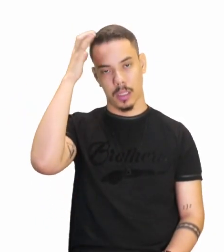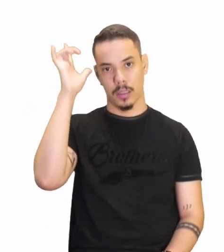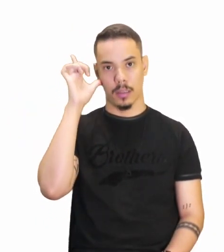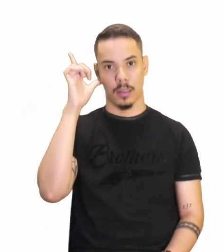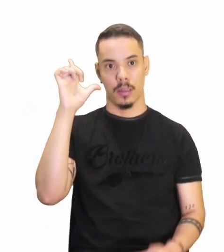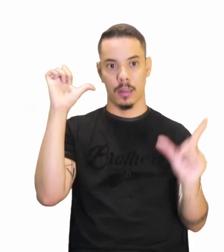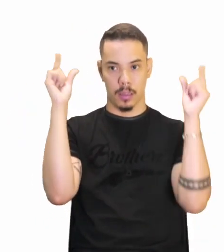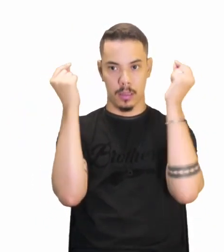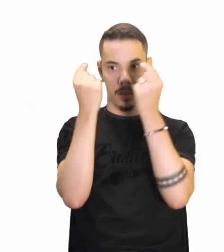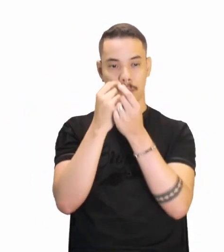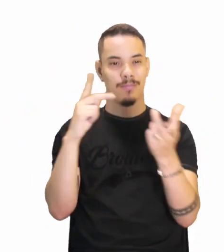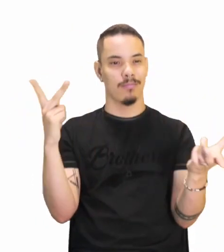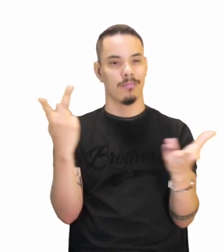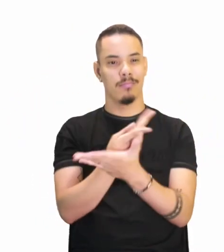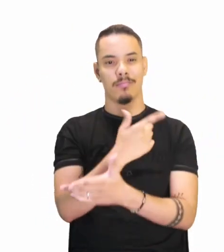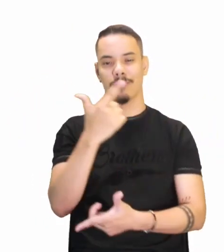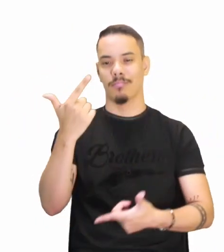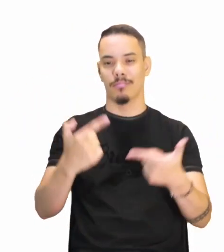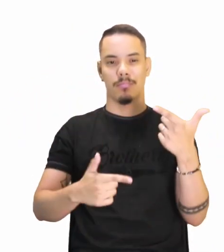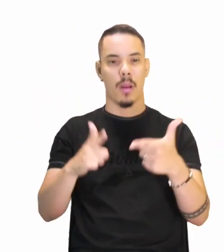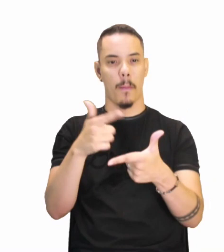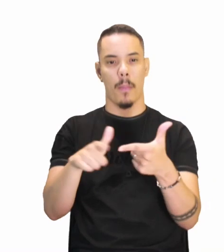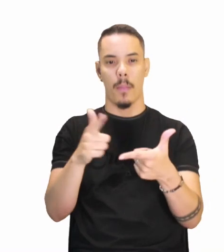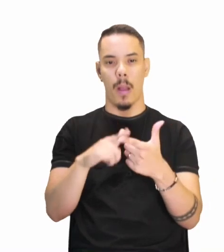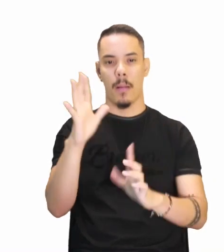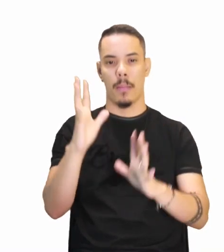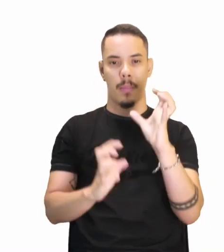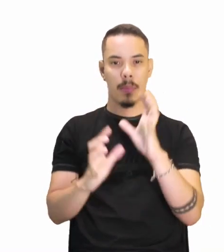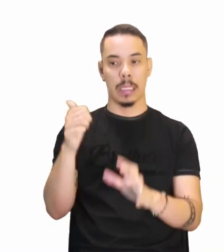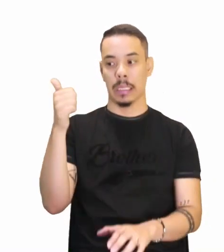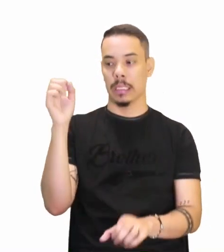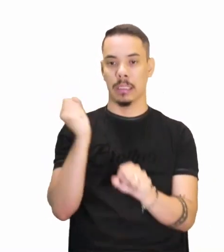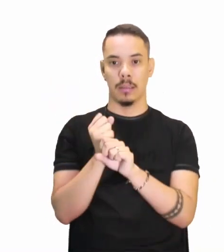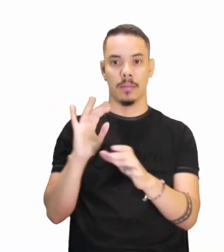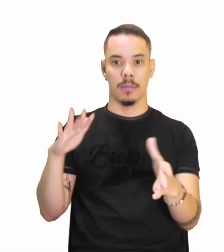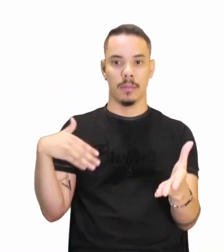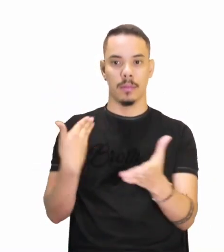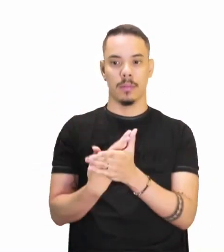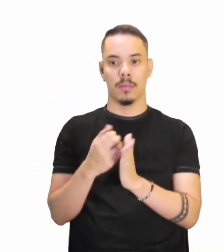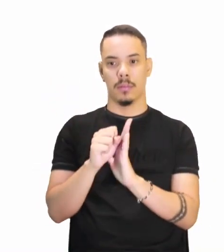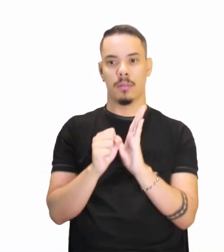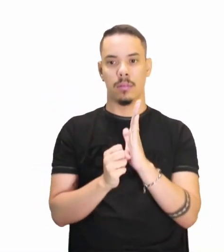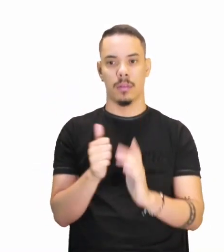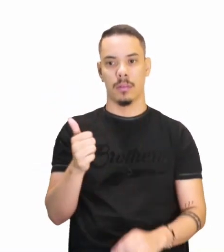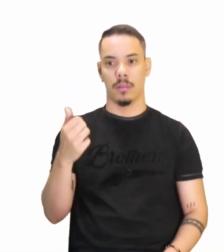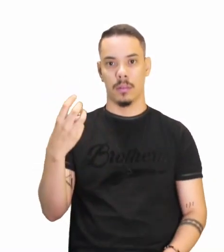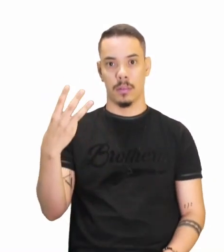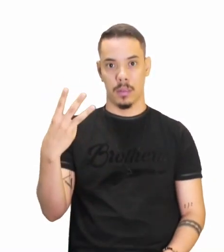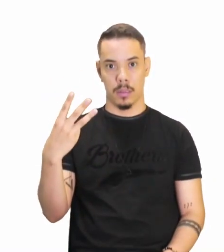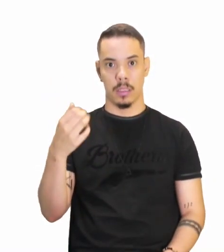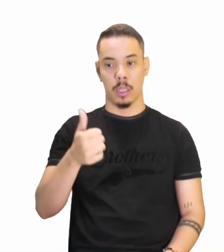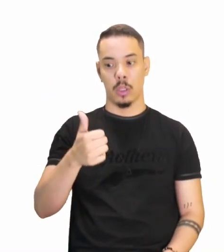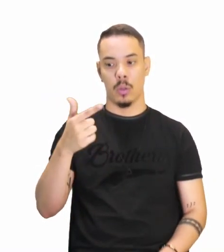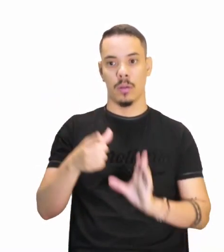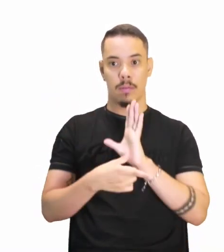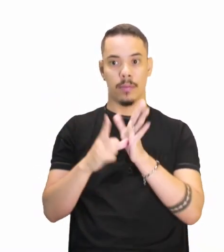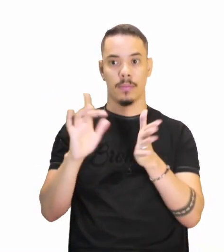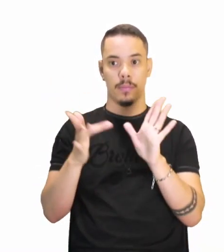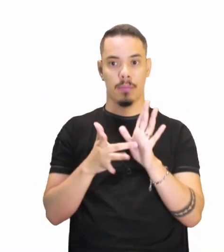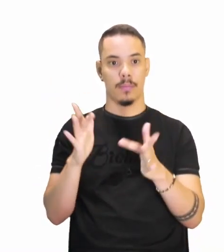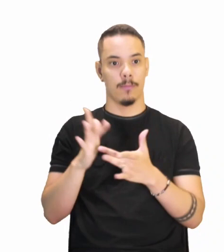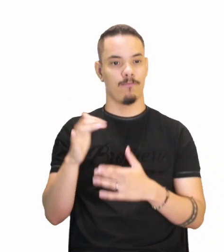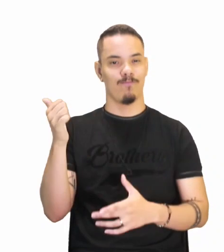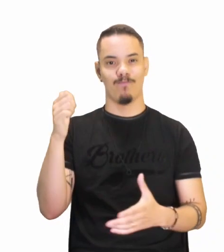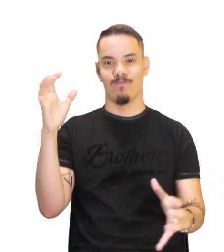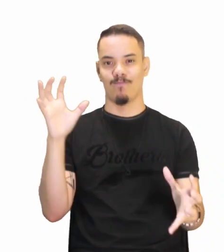provocou o sangrento conflito de 10 anos entre os séculos 13 e 12 antes de Cristo foi o